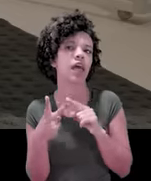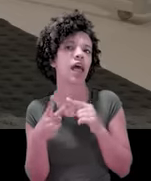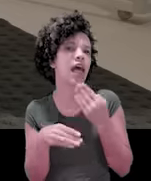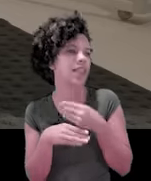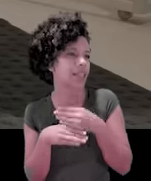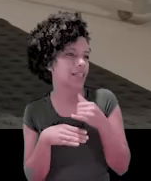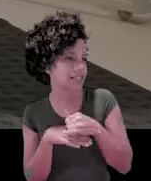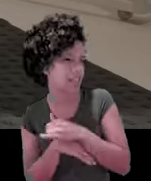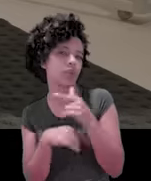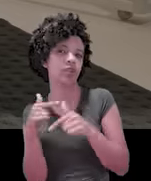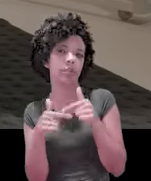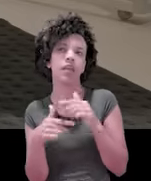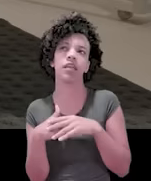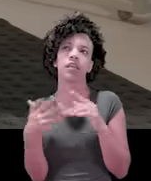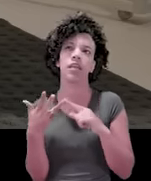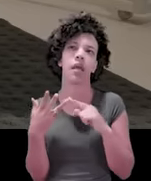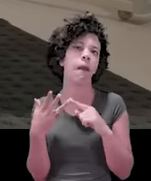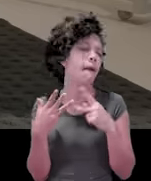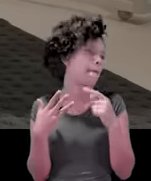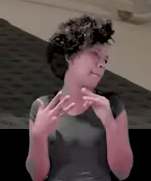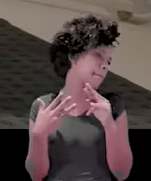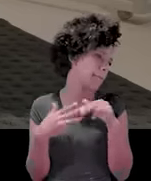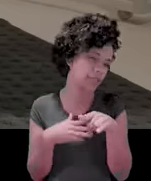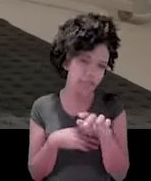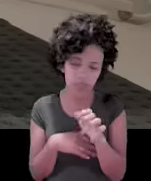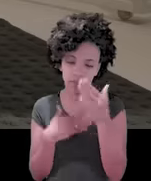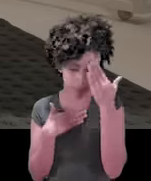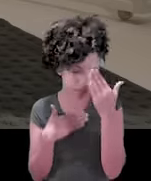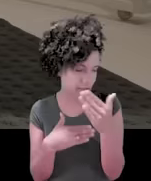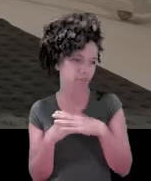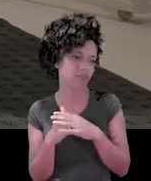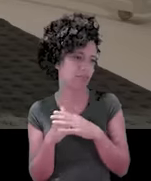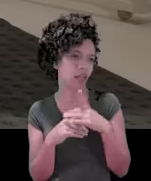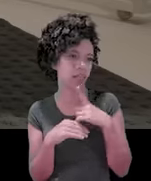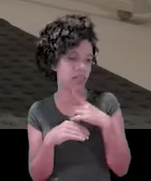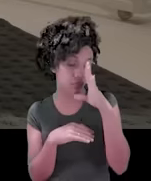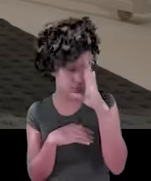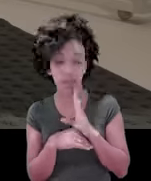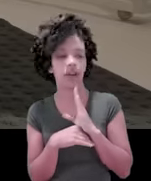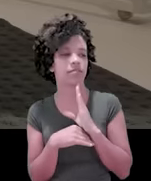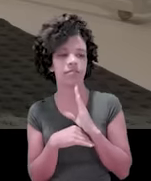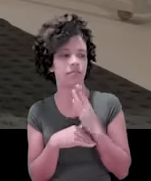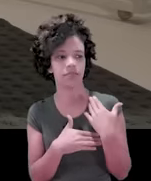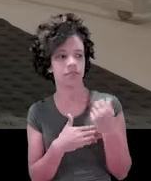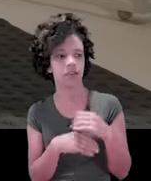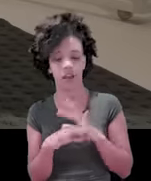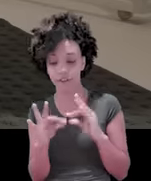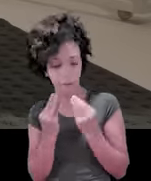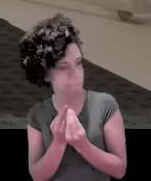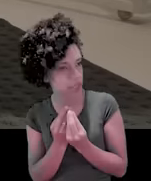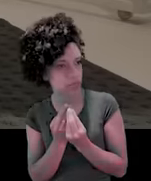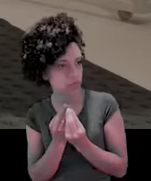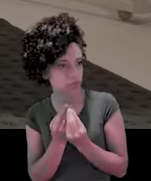claro eu já trabalhei Patrick e o Edson sou obrigado ele liberaram o cara vamos sair para de graça cara